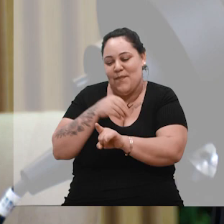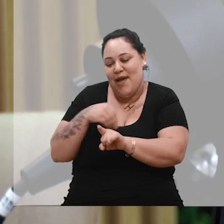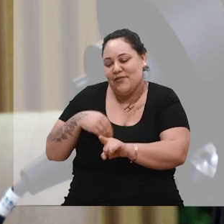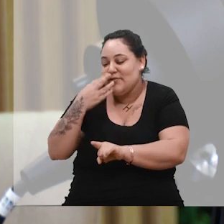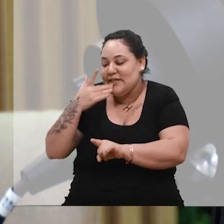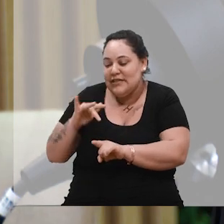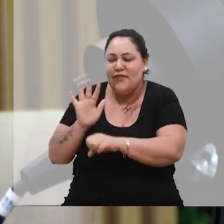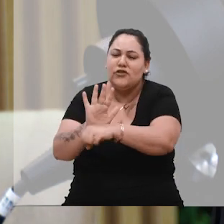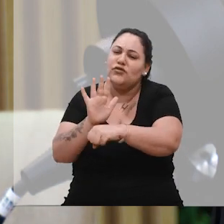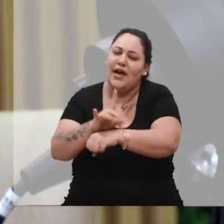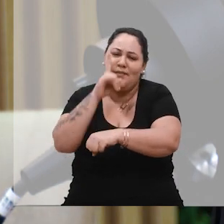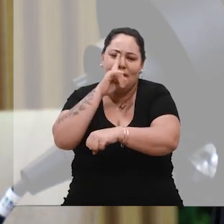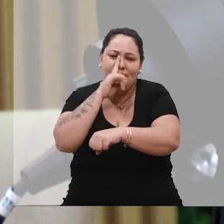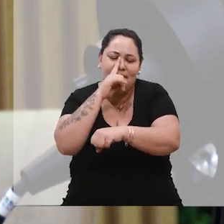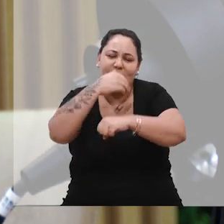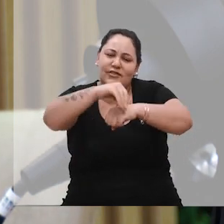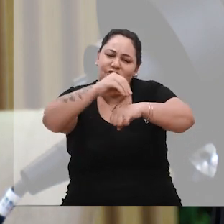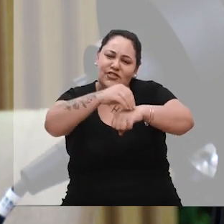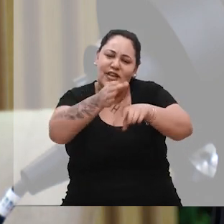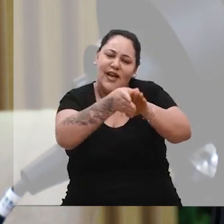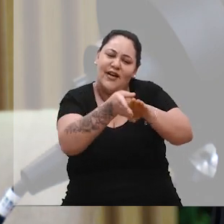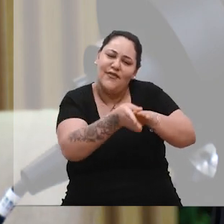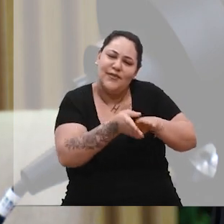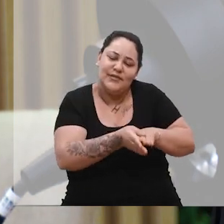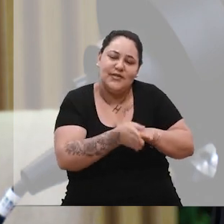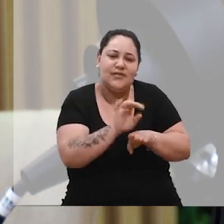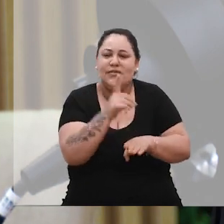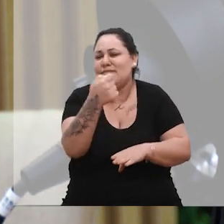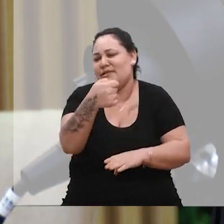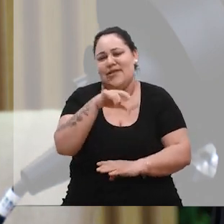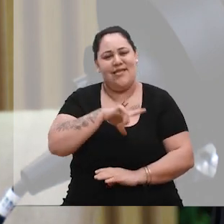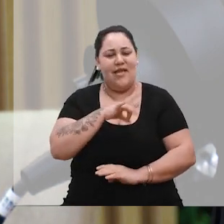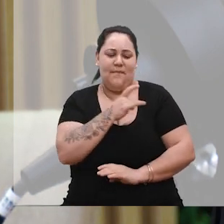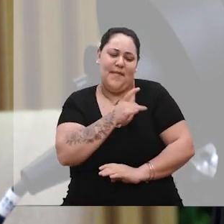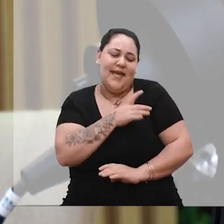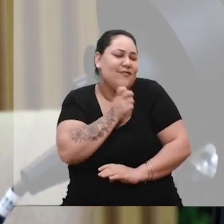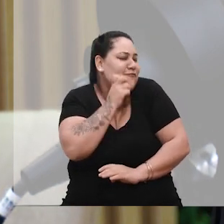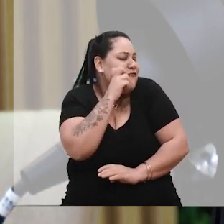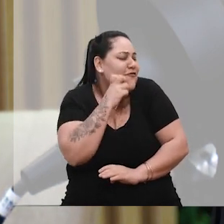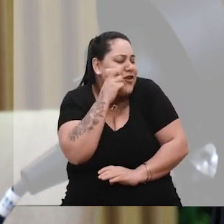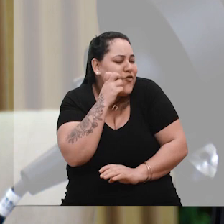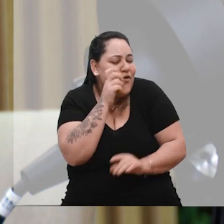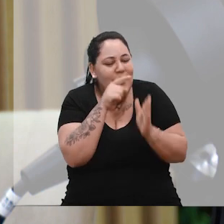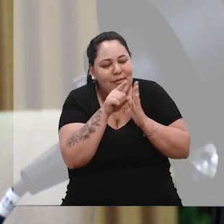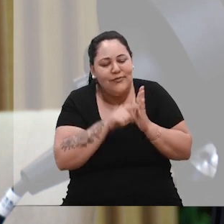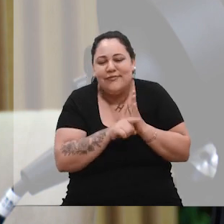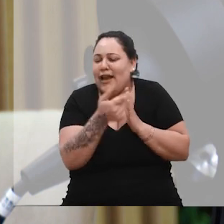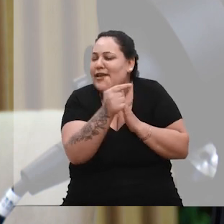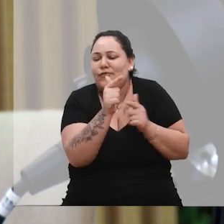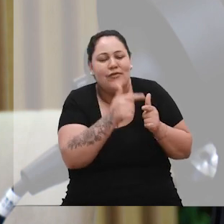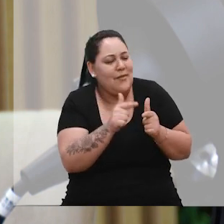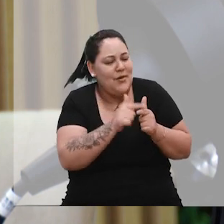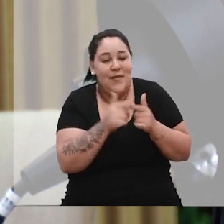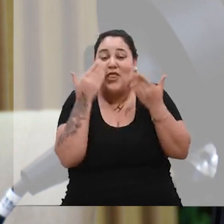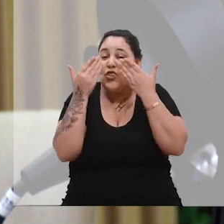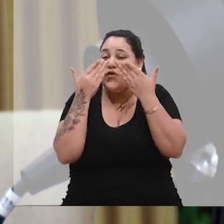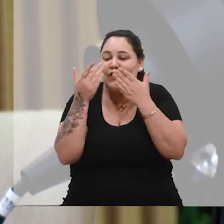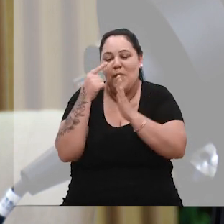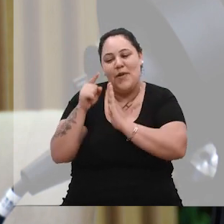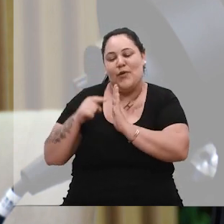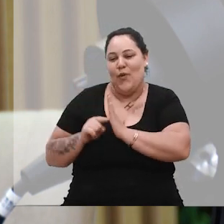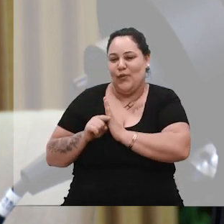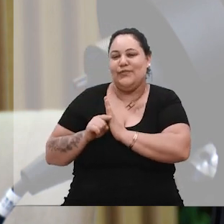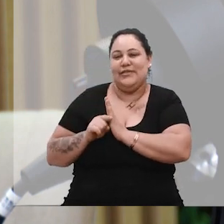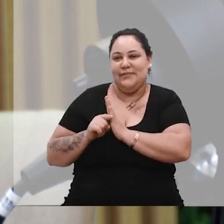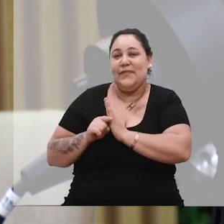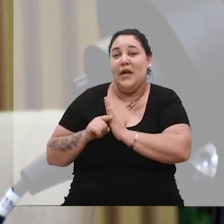auxiliar ela também, dando dicas, informações, não ficar com medo, com vergonha de perguntar. Se tem dúvida, pergunta. É